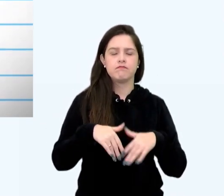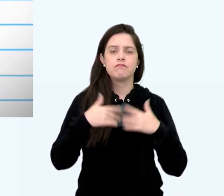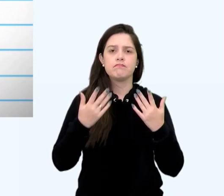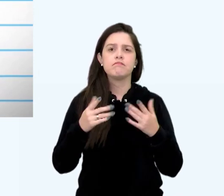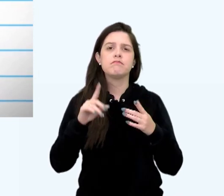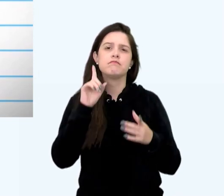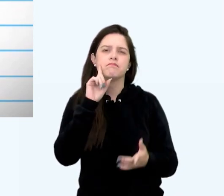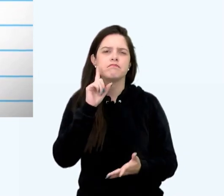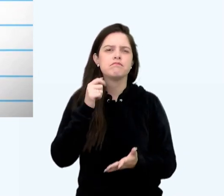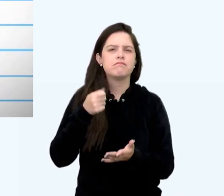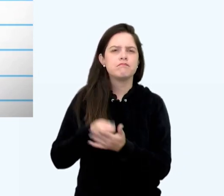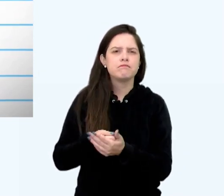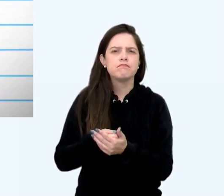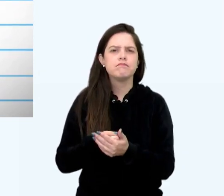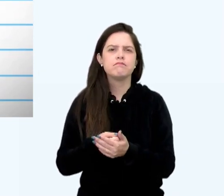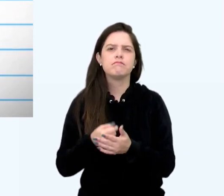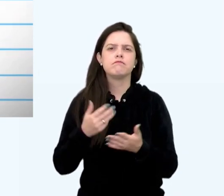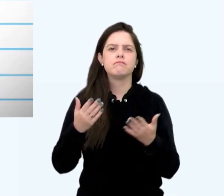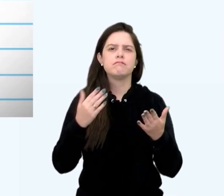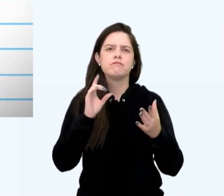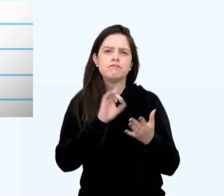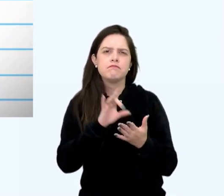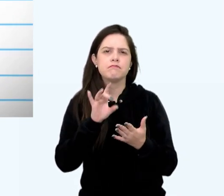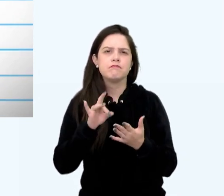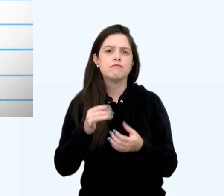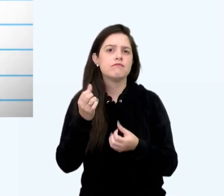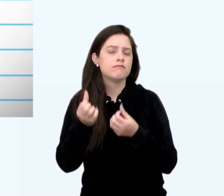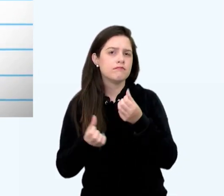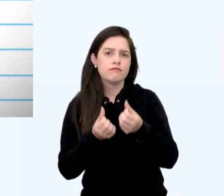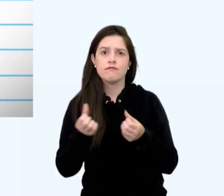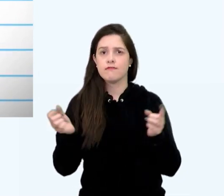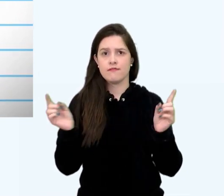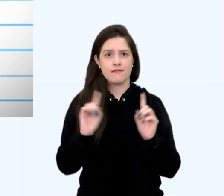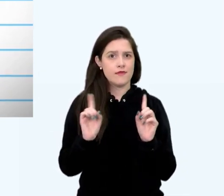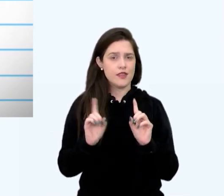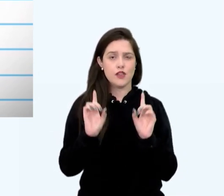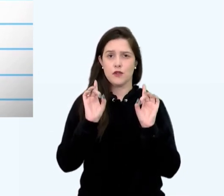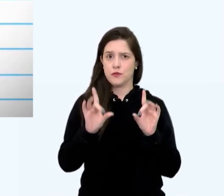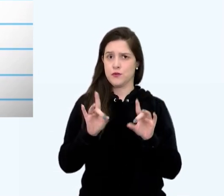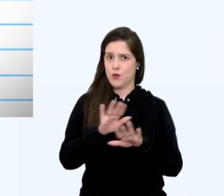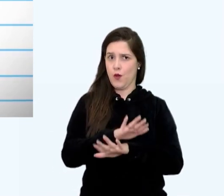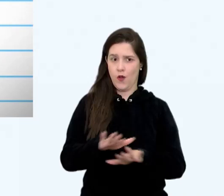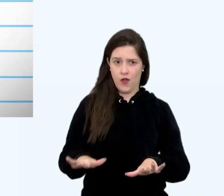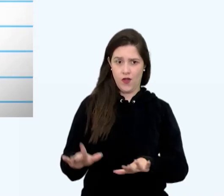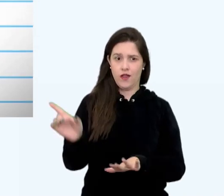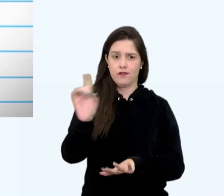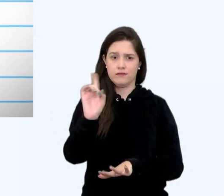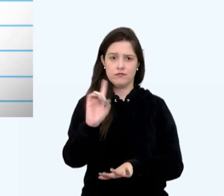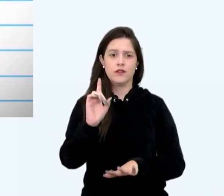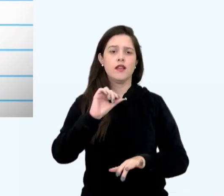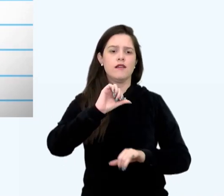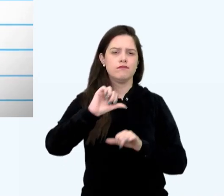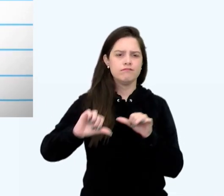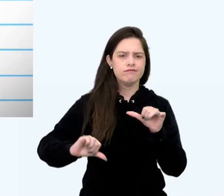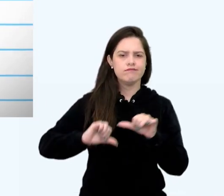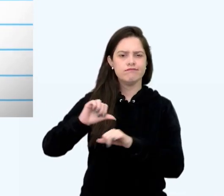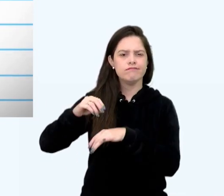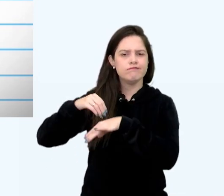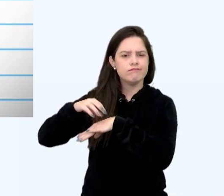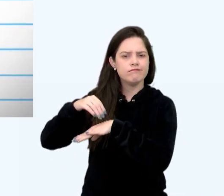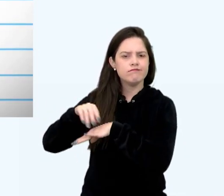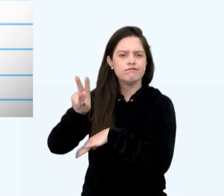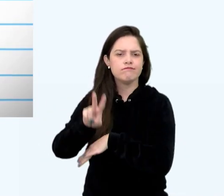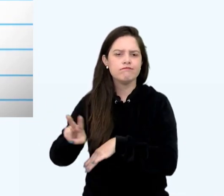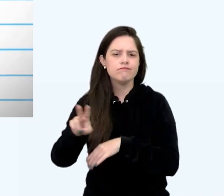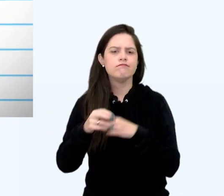que a PNAD-C tem resultados a cada trimestre? Não é só isso. censo. Temos divulgações mensais que refletem